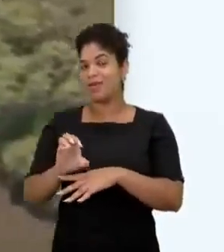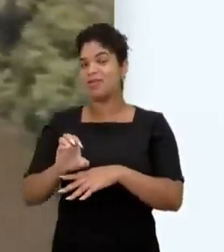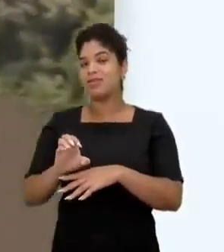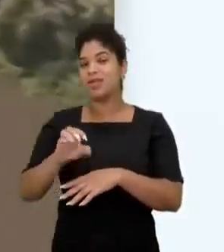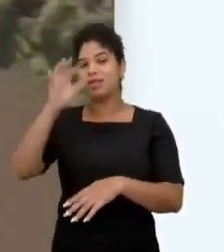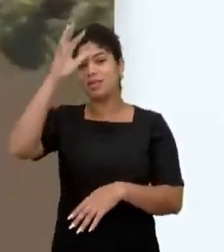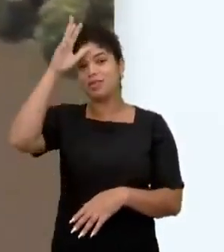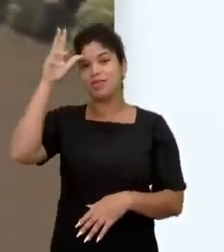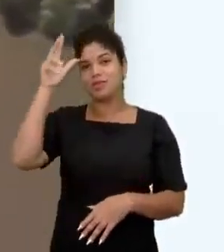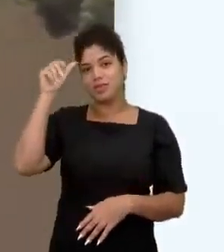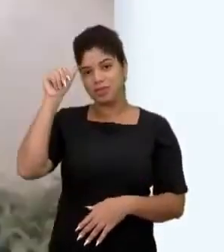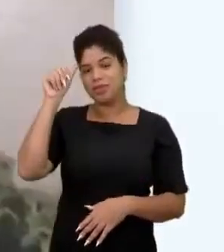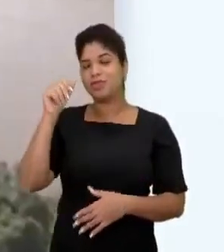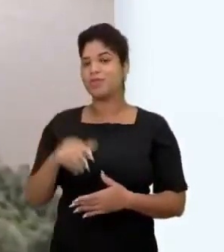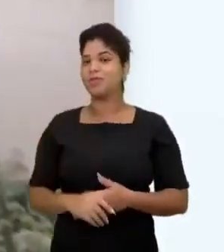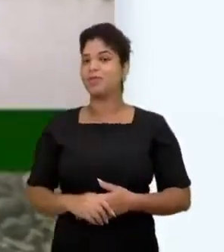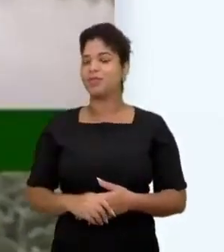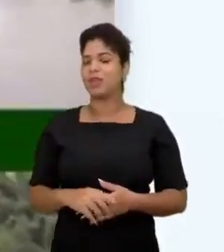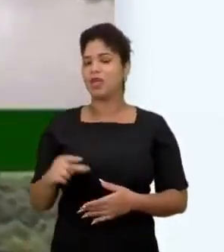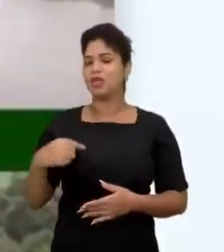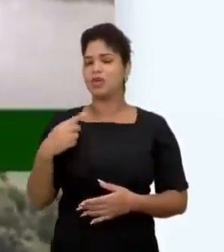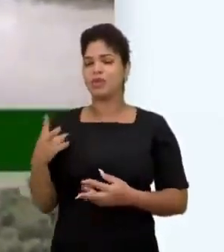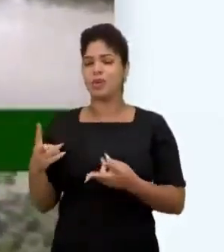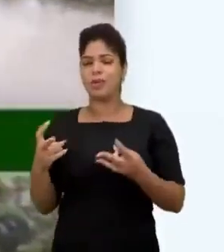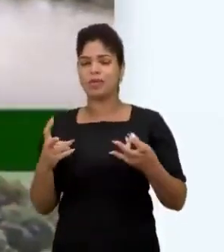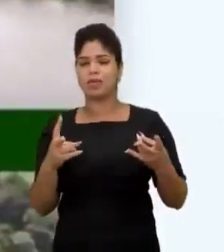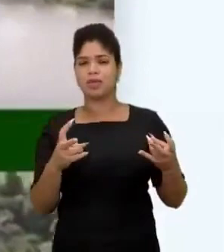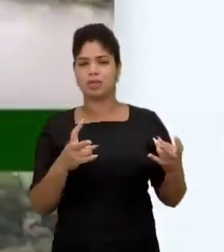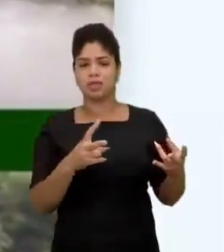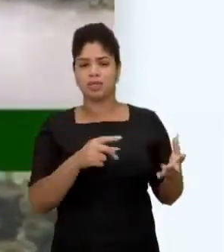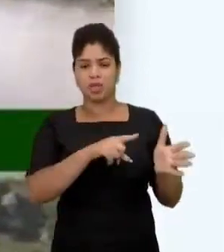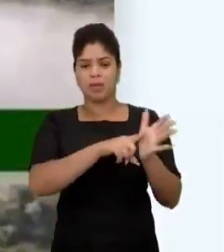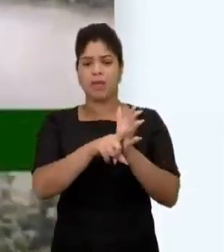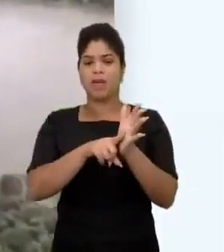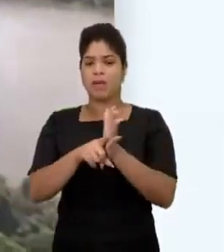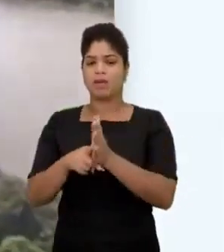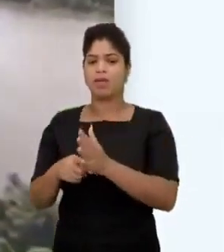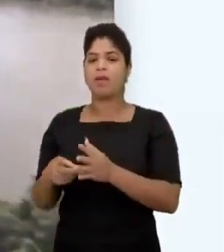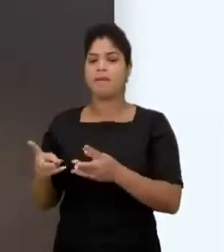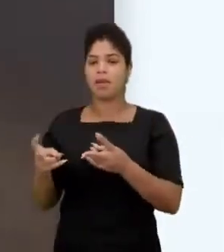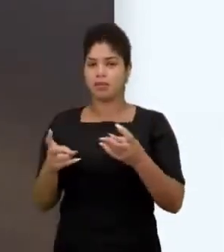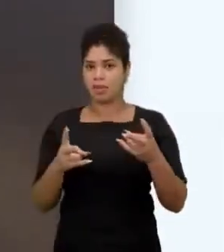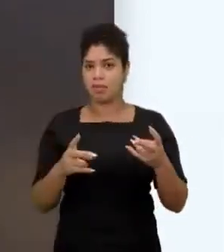realizado um minucioso levantamento por pesquisadores de várias partes do país.